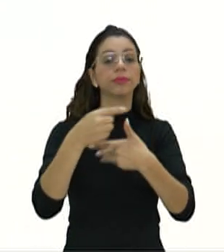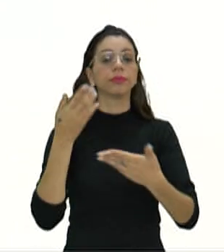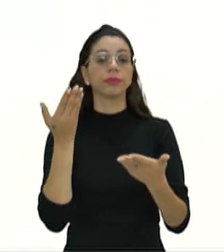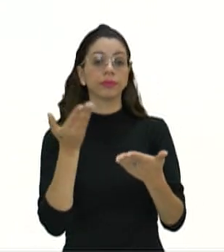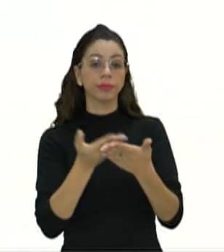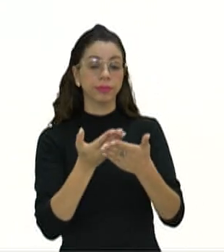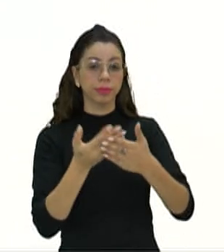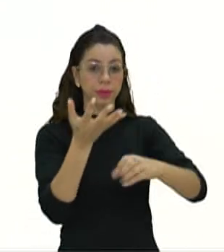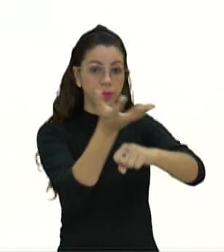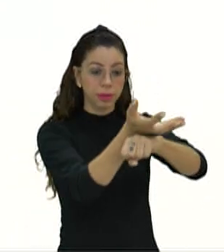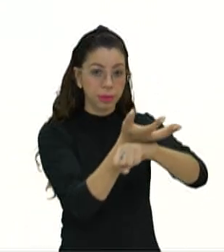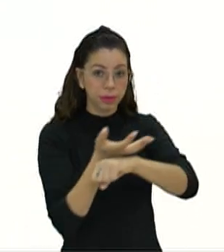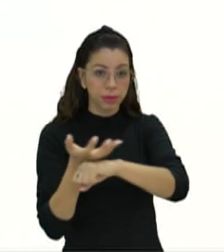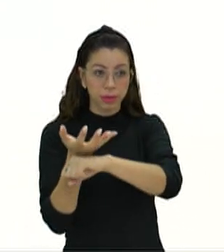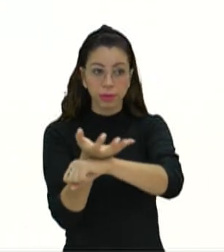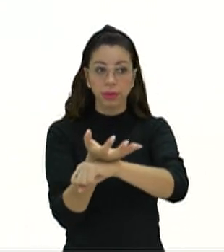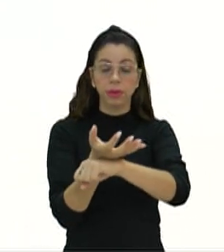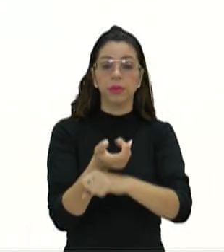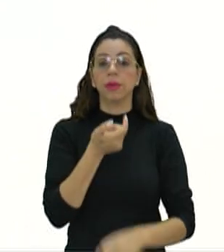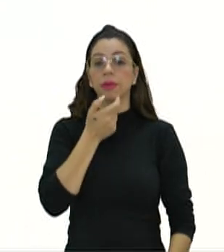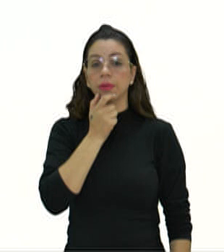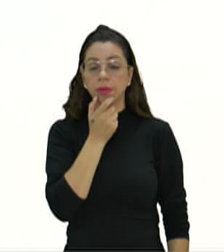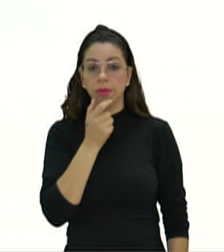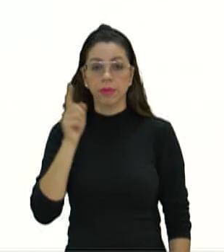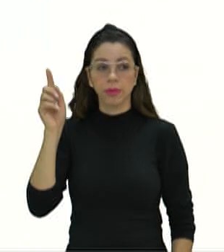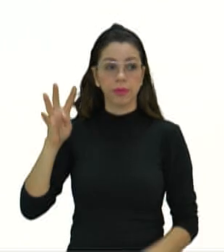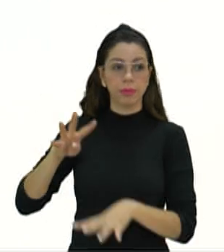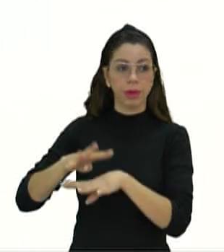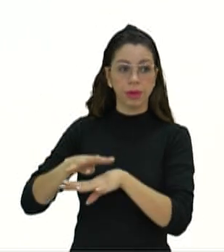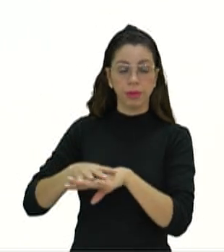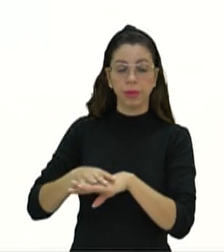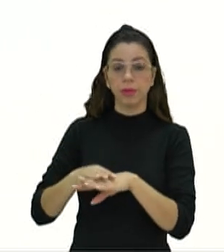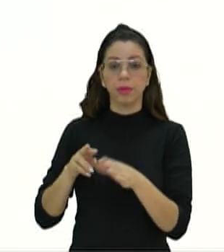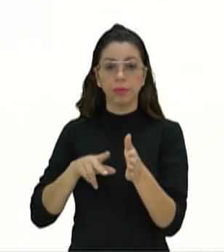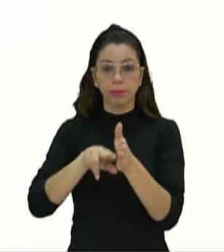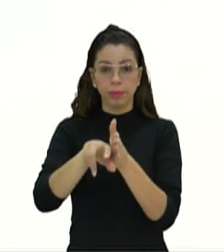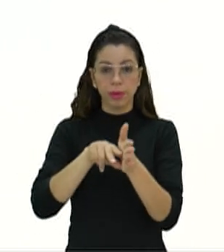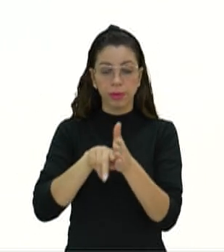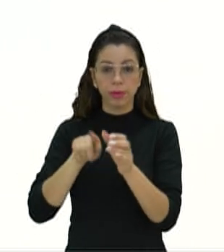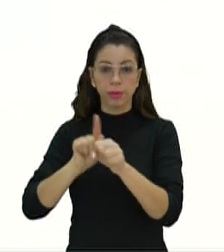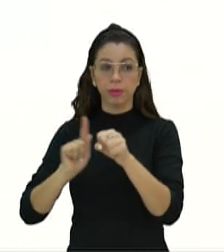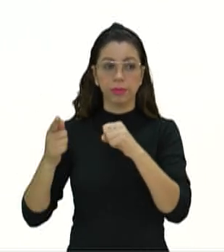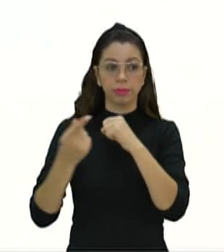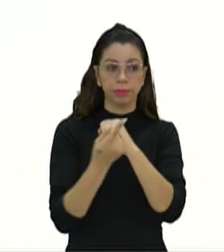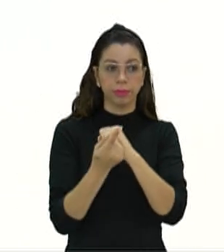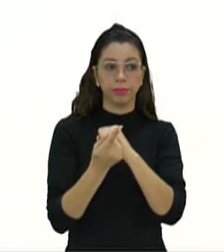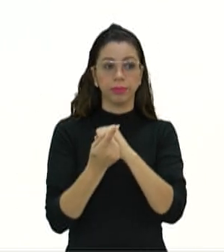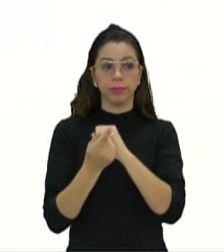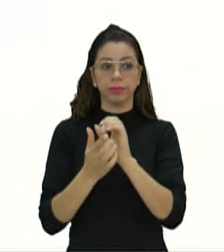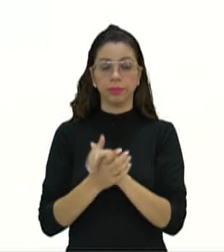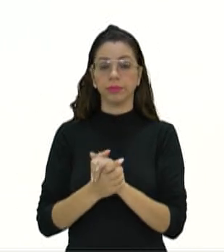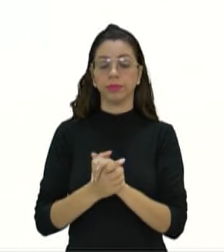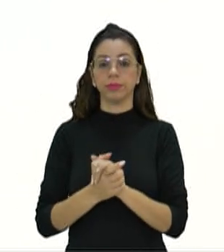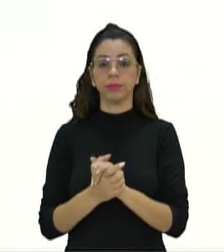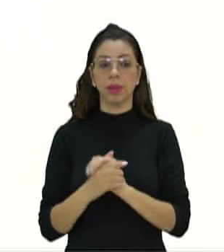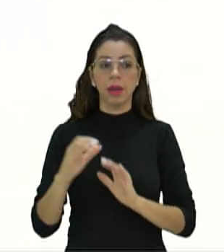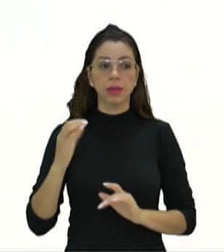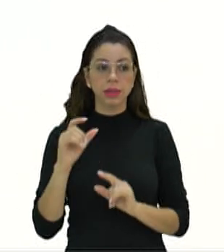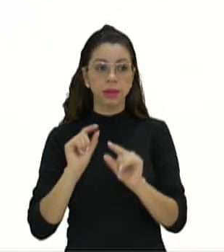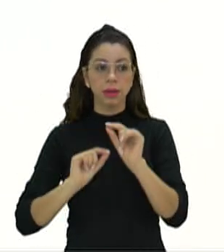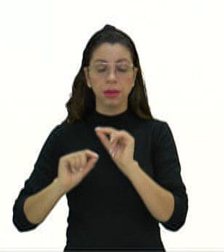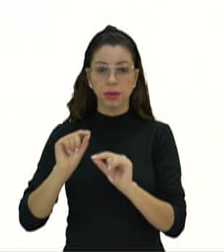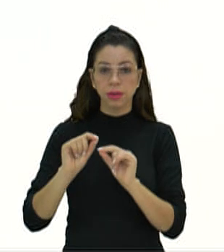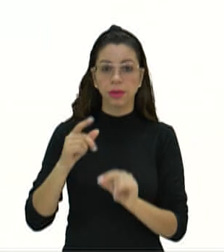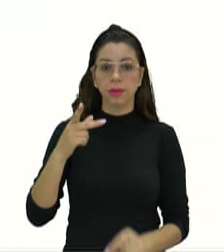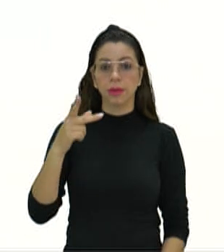escola. São elas English, Math, Biology, Geography, Chemistry, PE and Art.